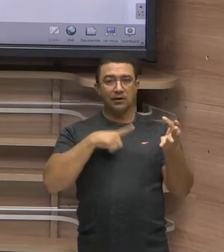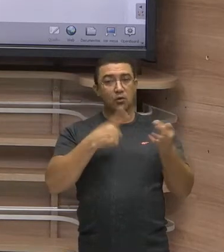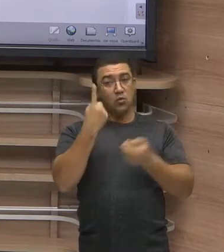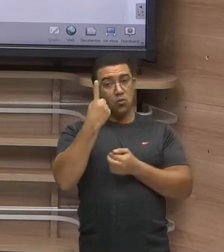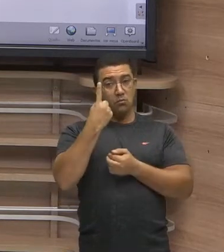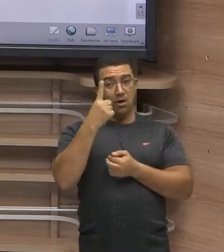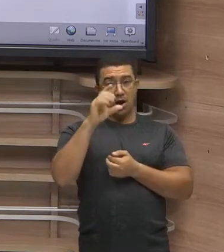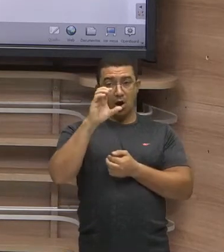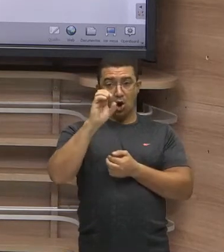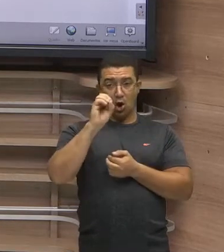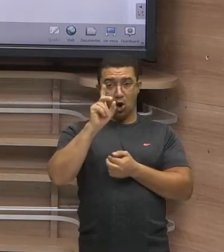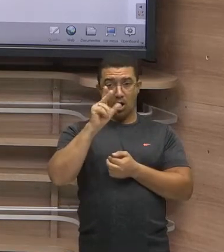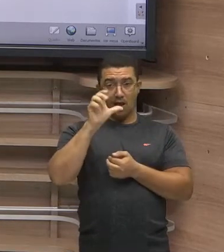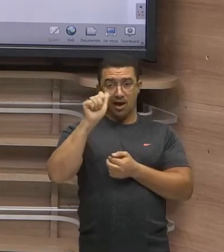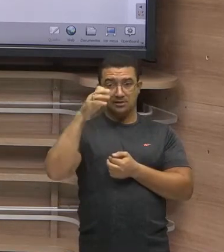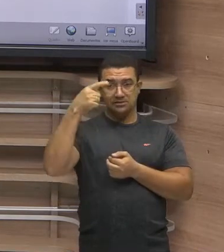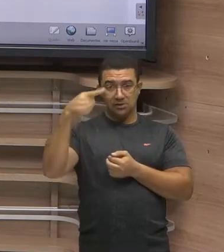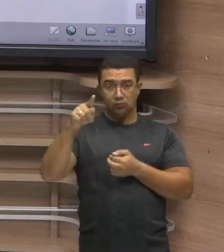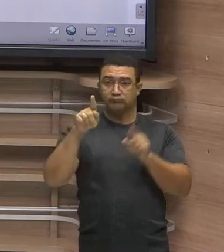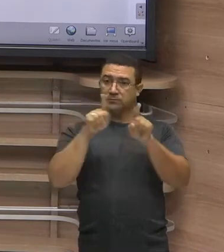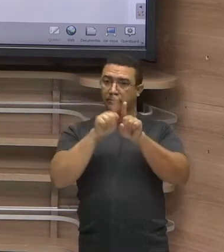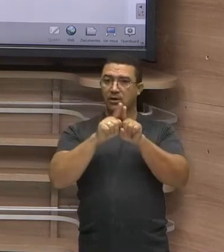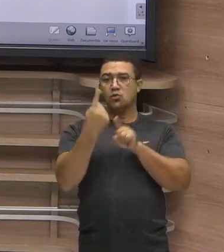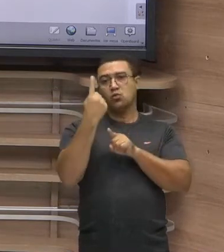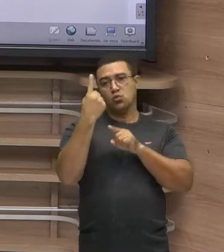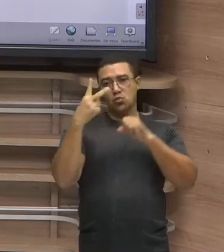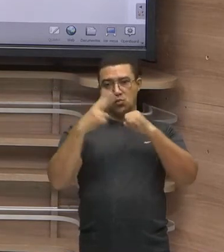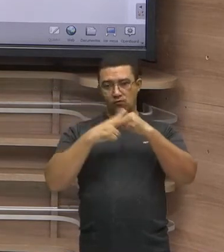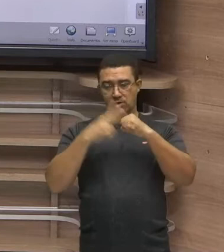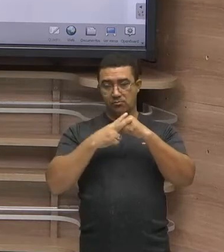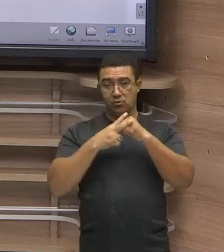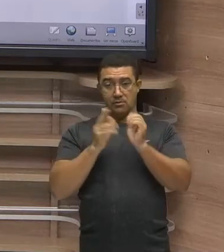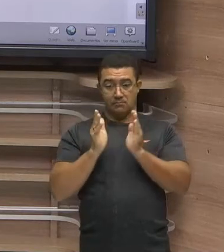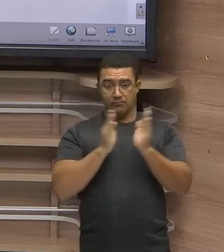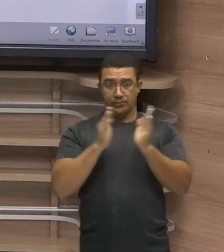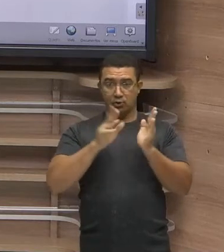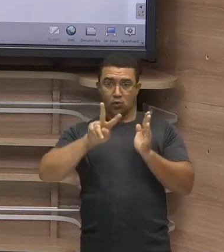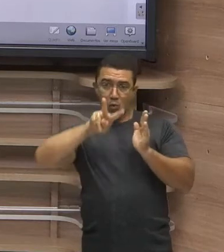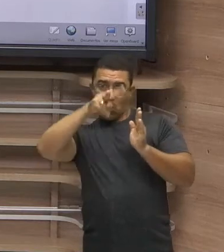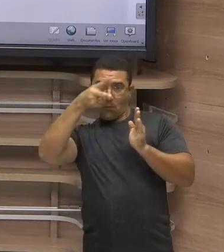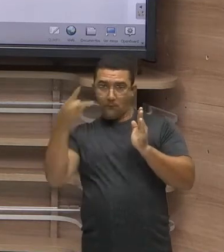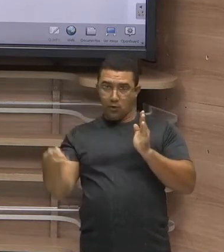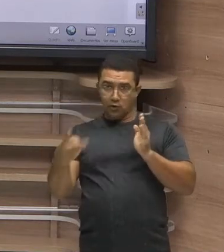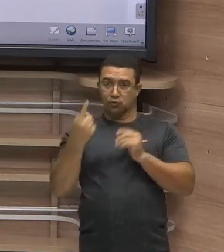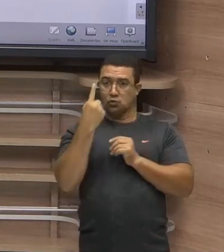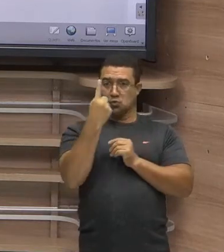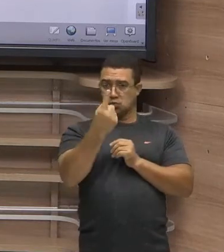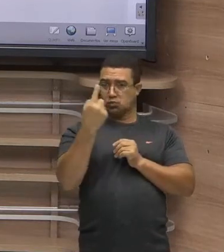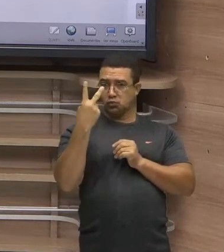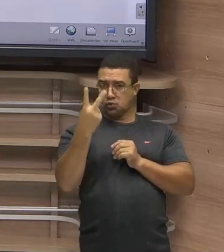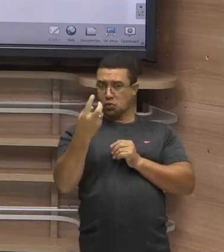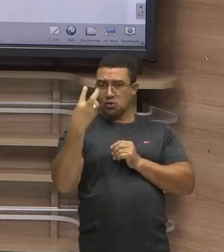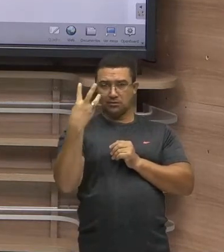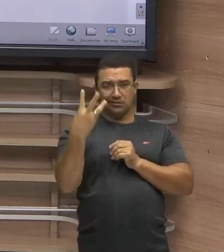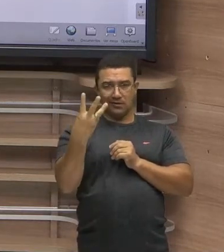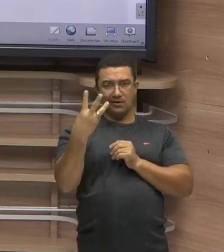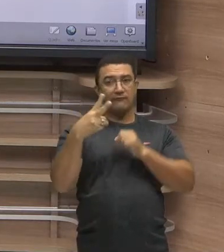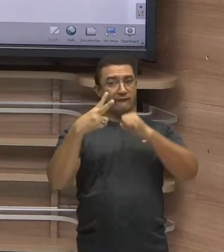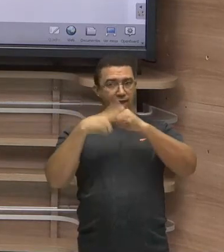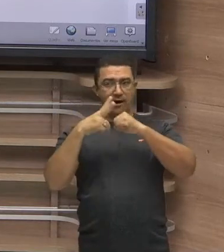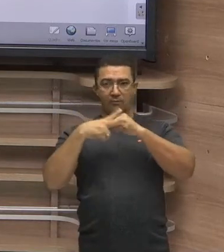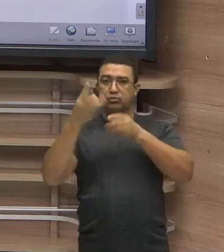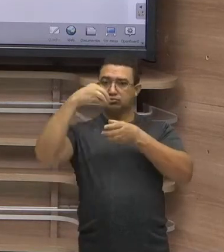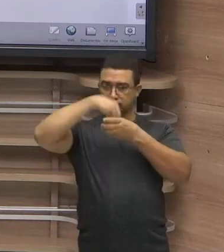que tem um verbo. Período composto, ele é composto por 2 ou mais verbos. Então, se nós temos um